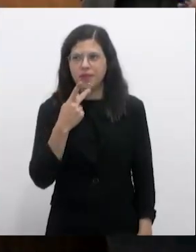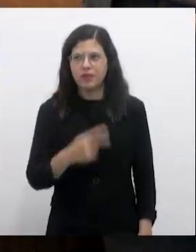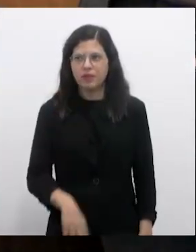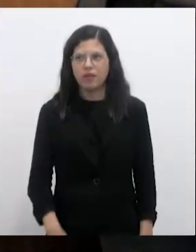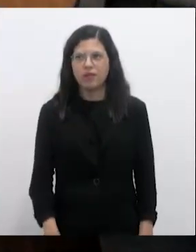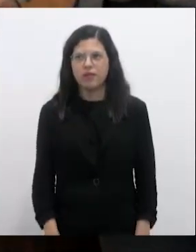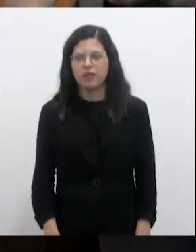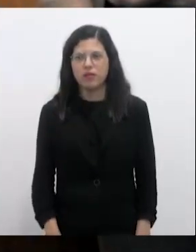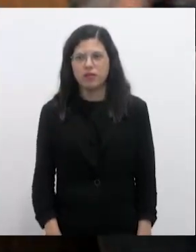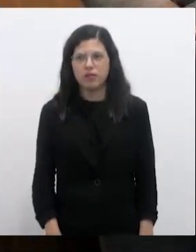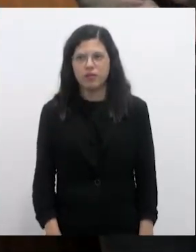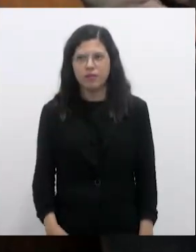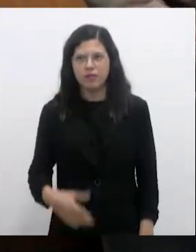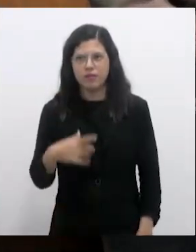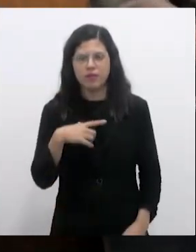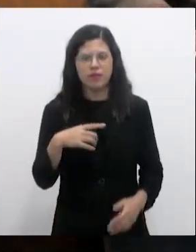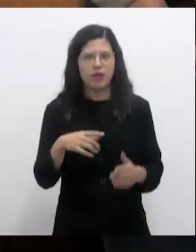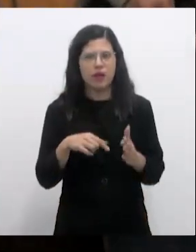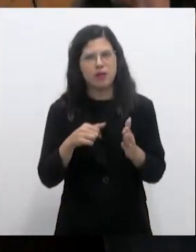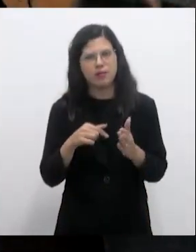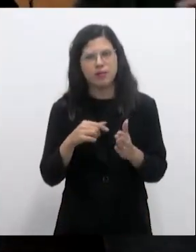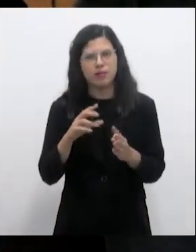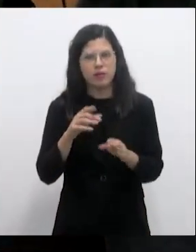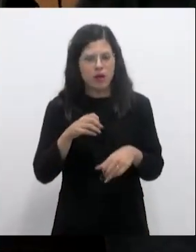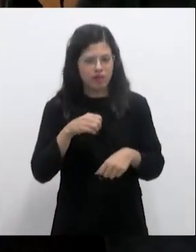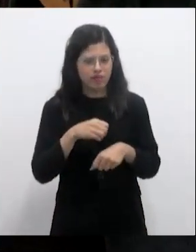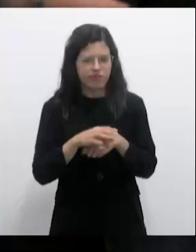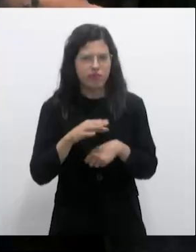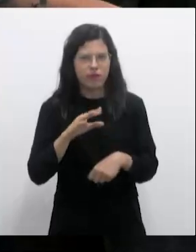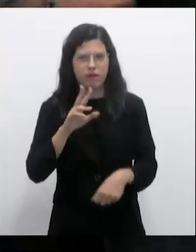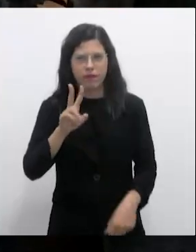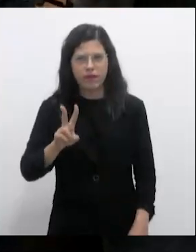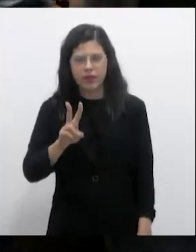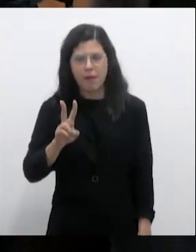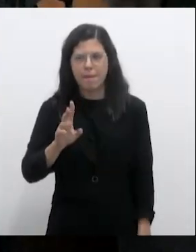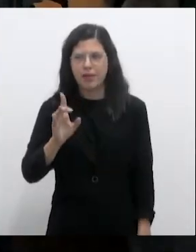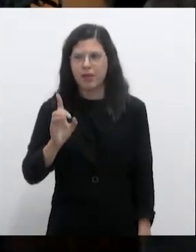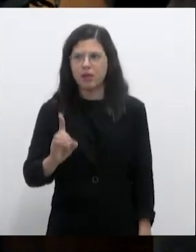estabelecida a prescrição da vitamina D nas unidades